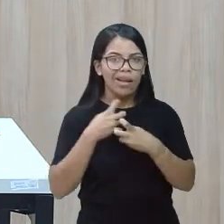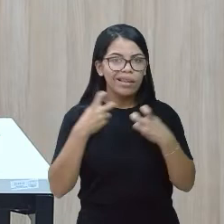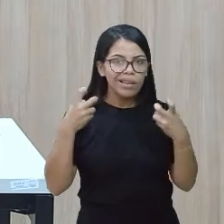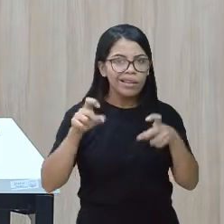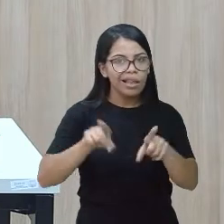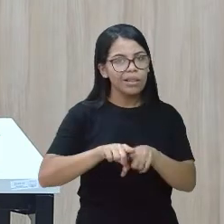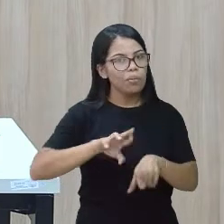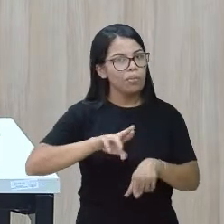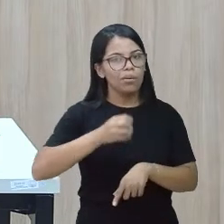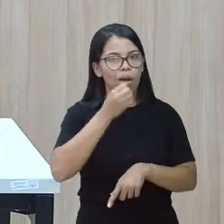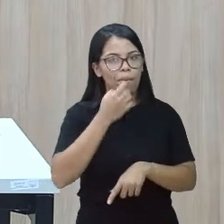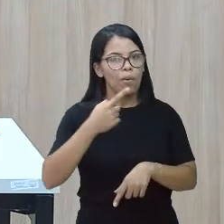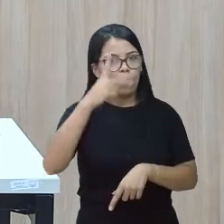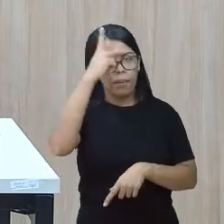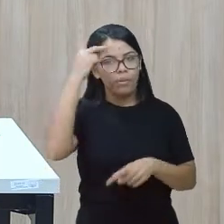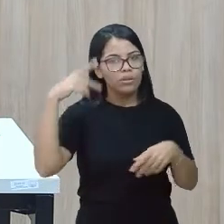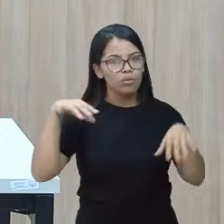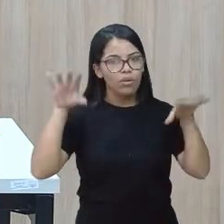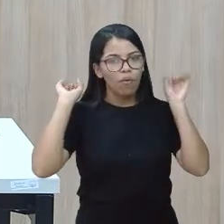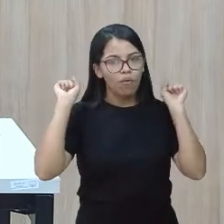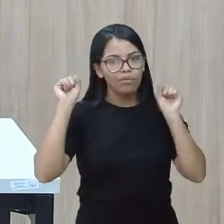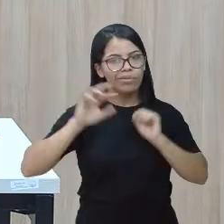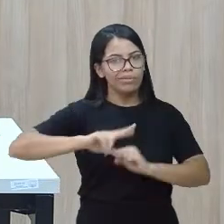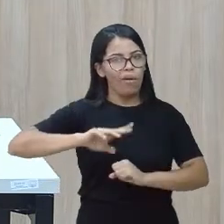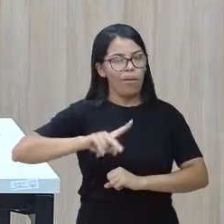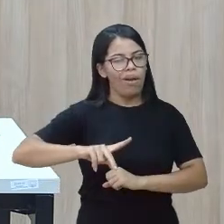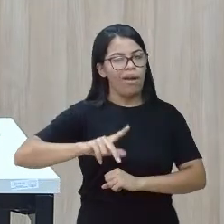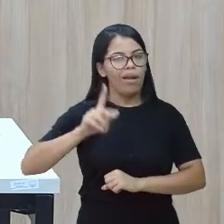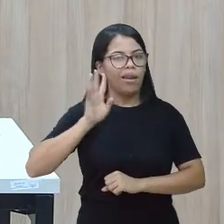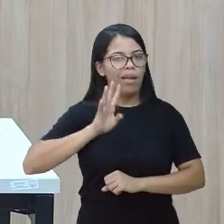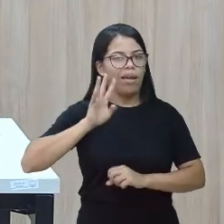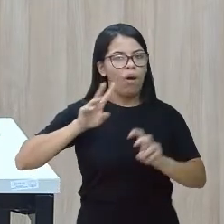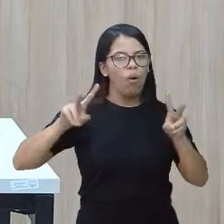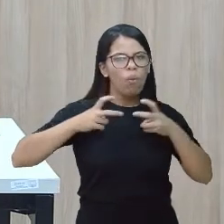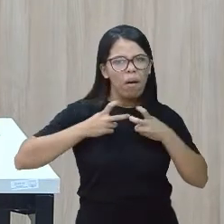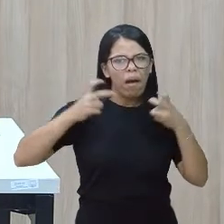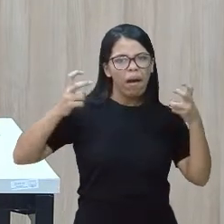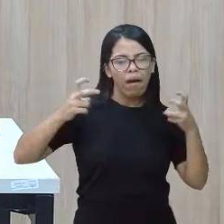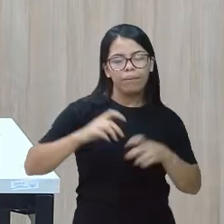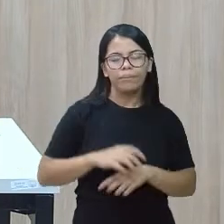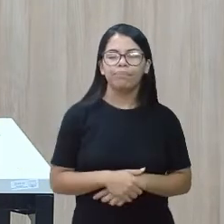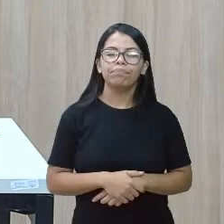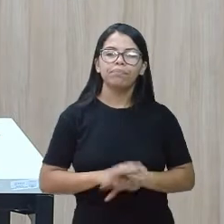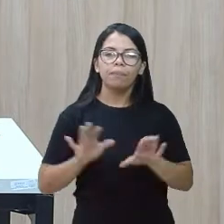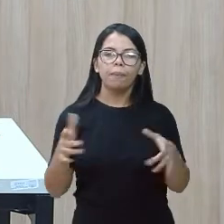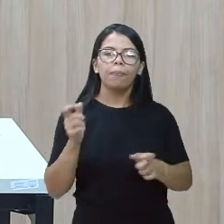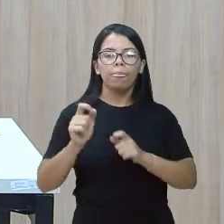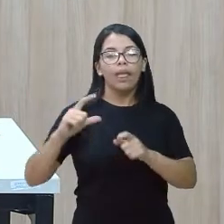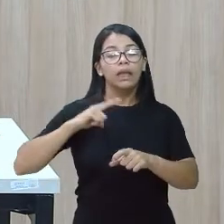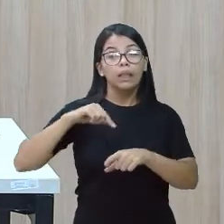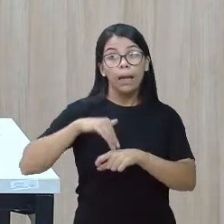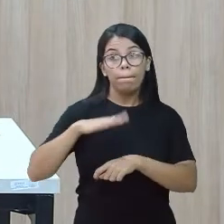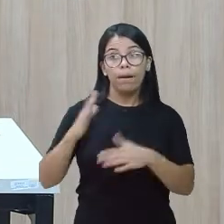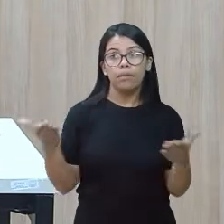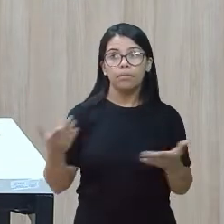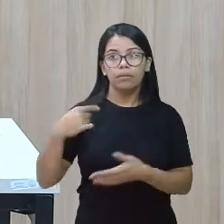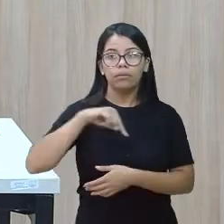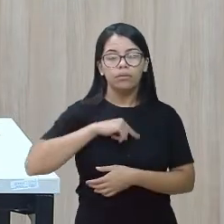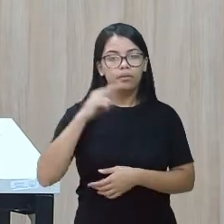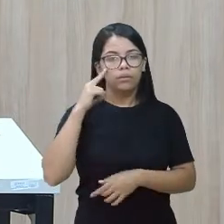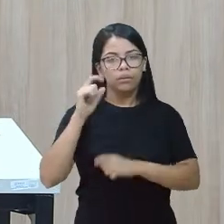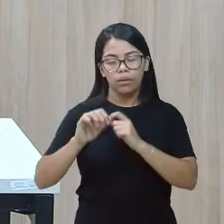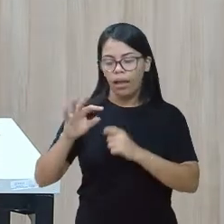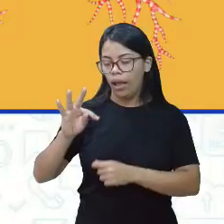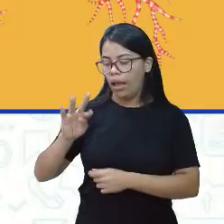para quem escuta, ok? Então, o que é que nós temos mais? Nós vamos agora à questão da